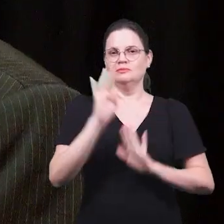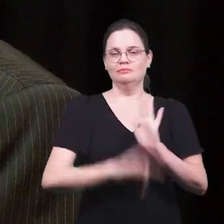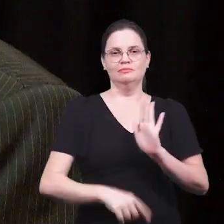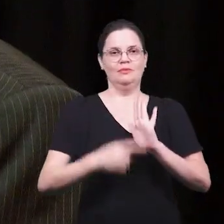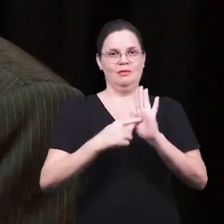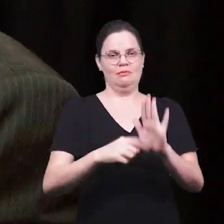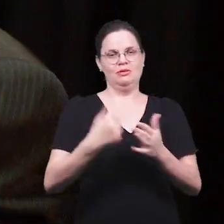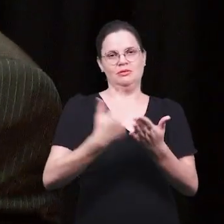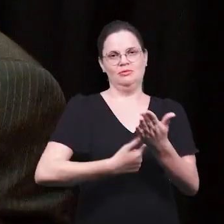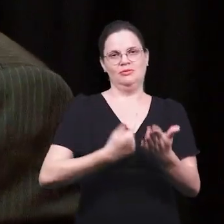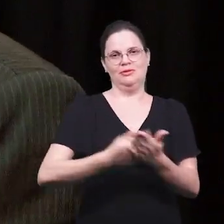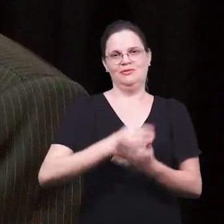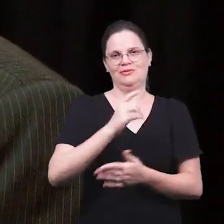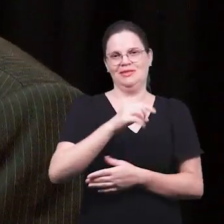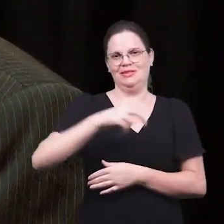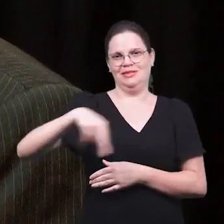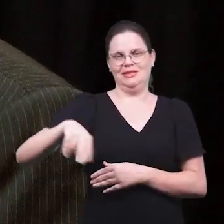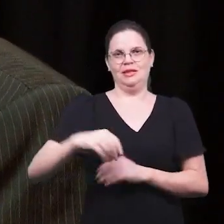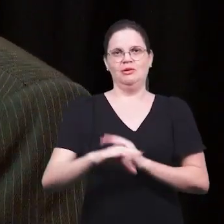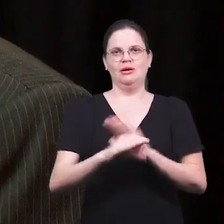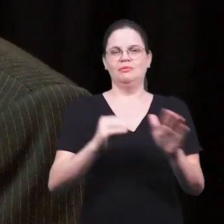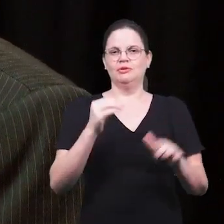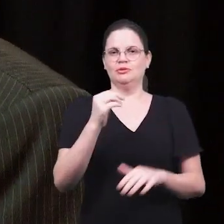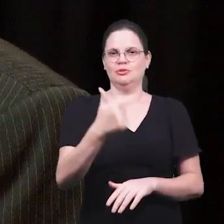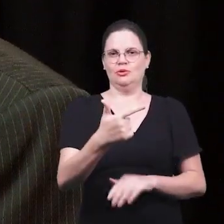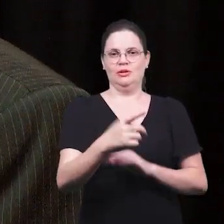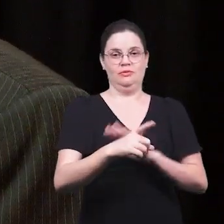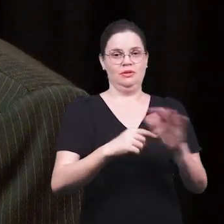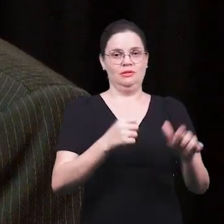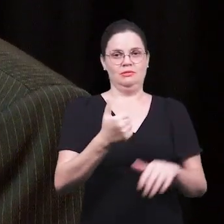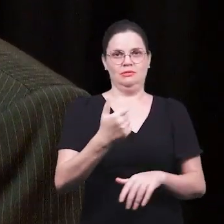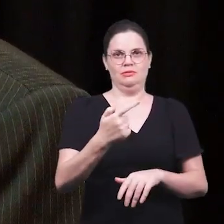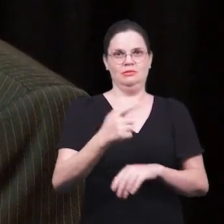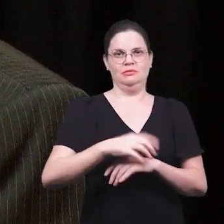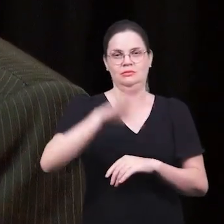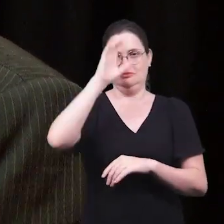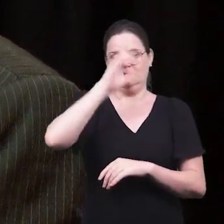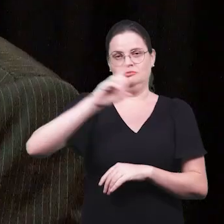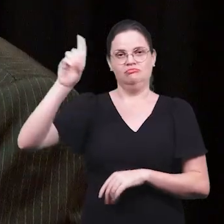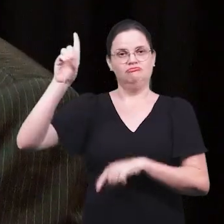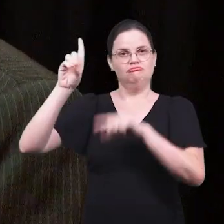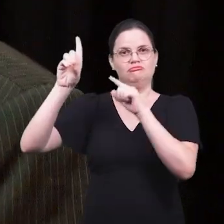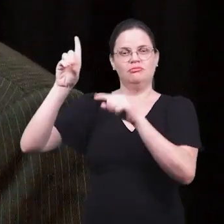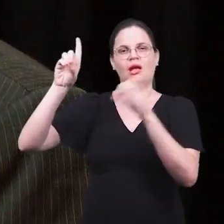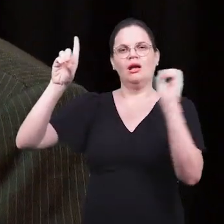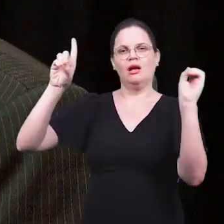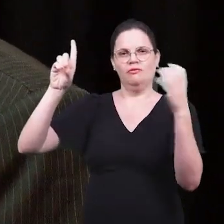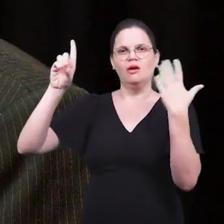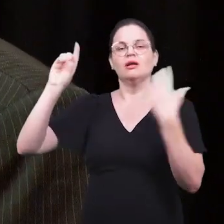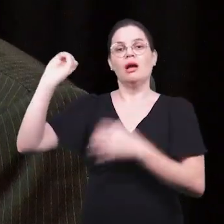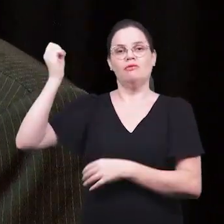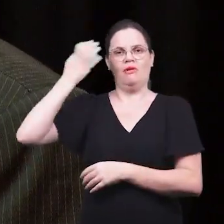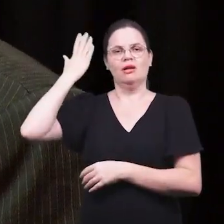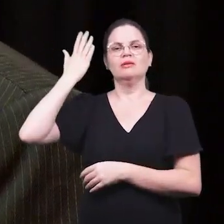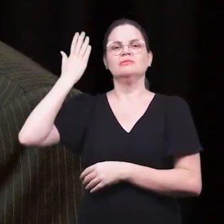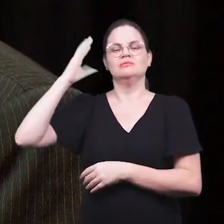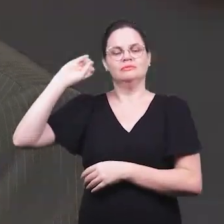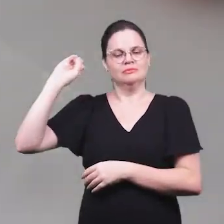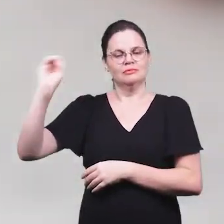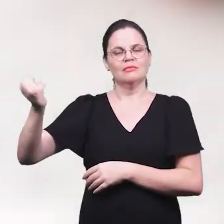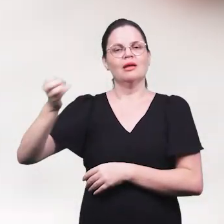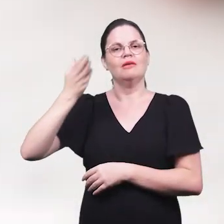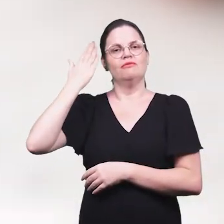sabe a gente coisas. vê claramente aqui, aquele texto lá de Daniel, que 2:17, né? Que diz assim,